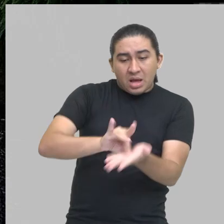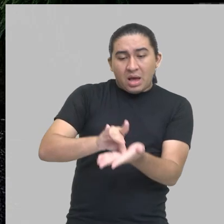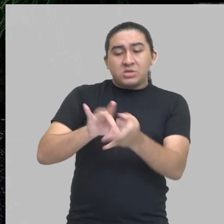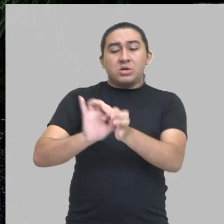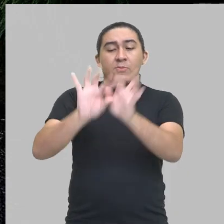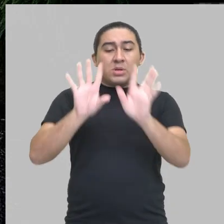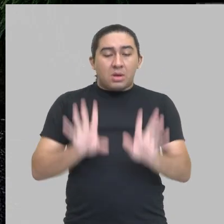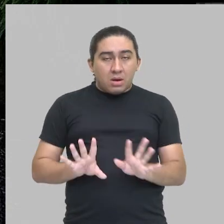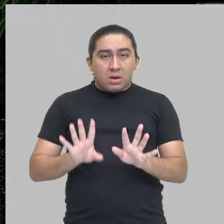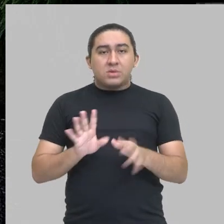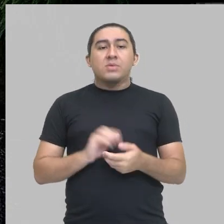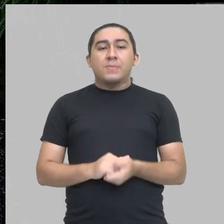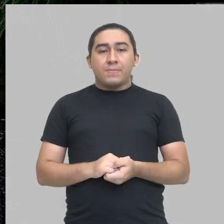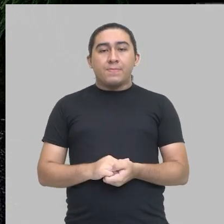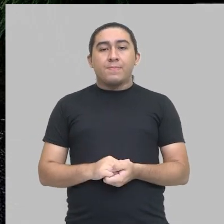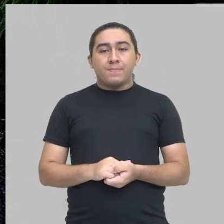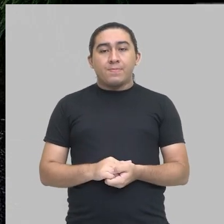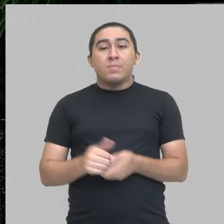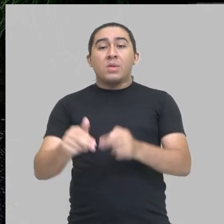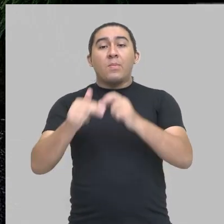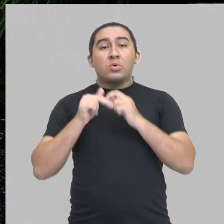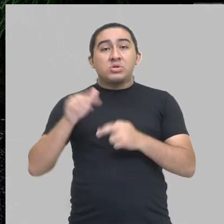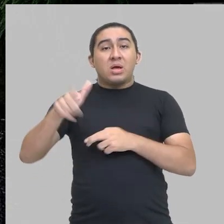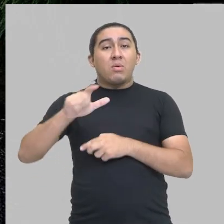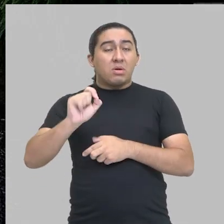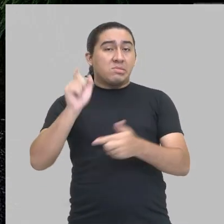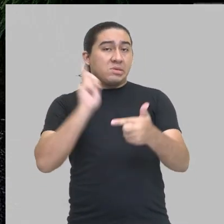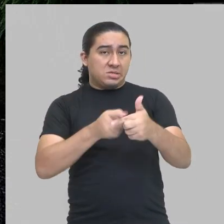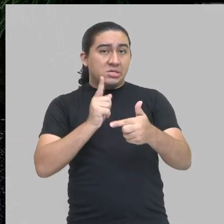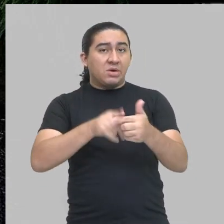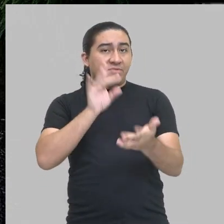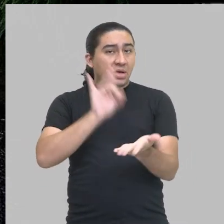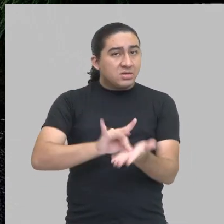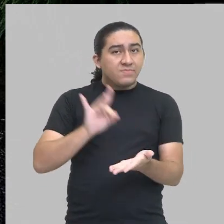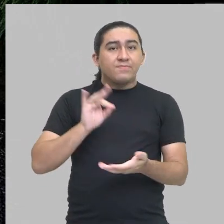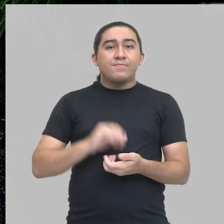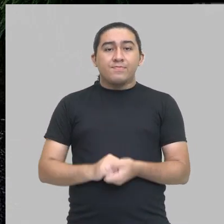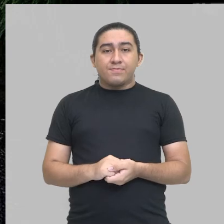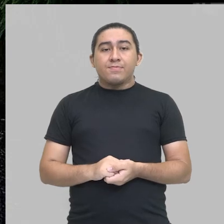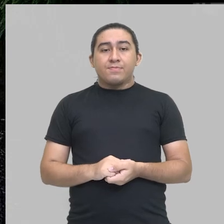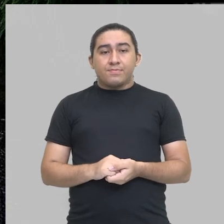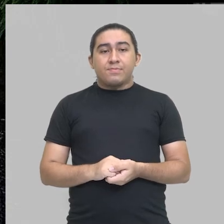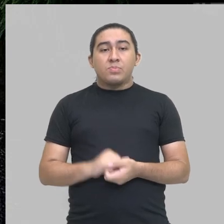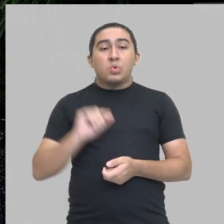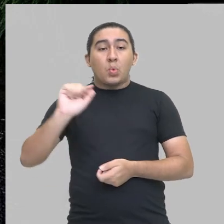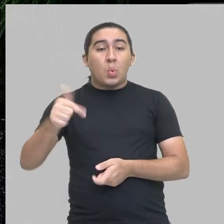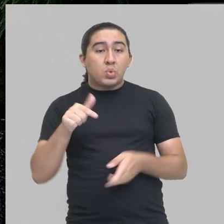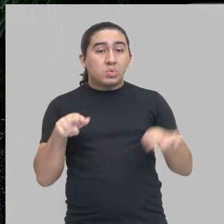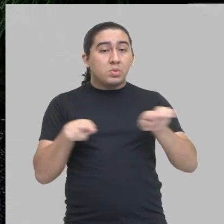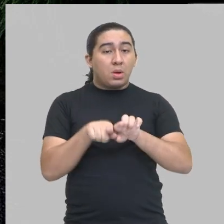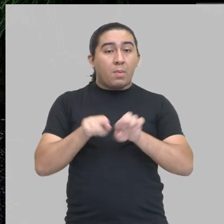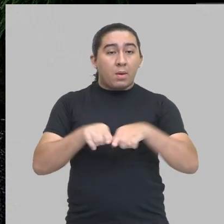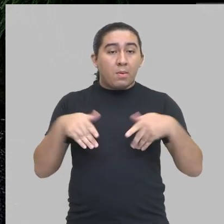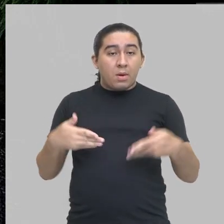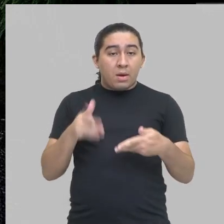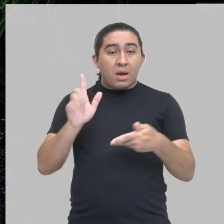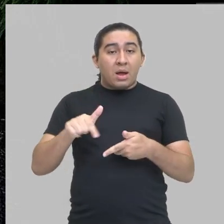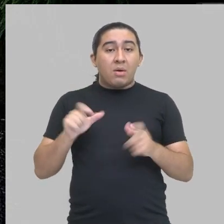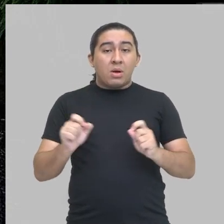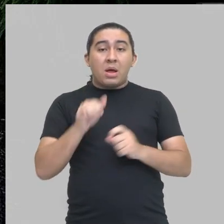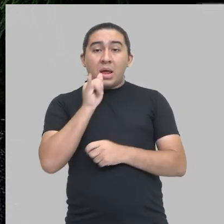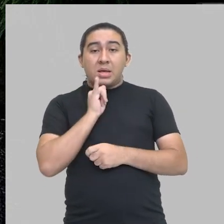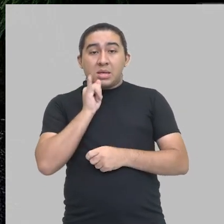com a liberdade. Né? Por isso que ela vai ser mais crítica. Outro ponto também é a questão